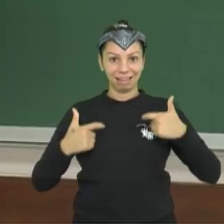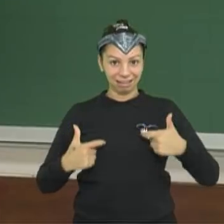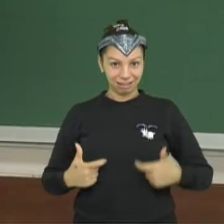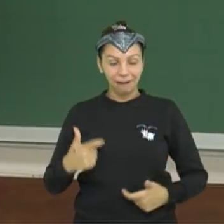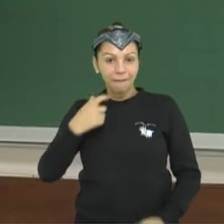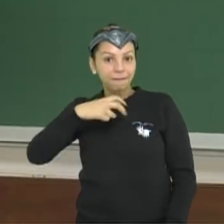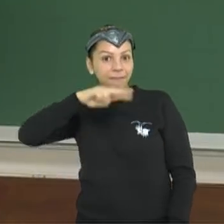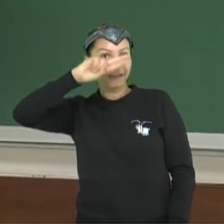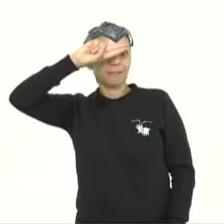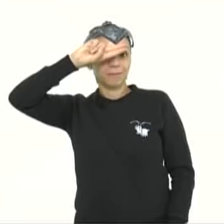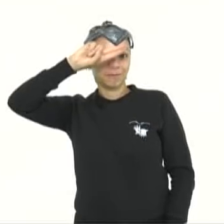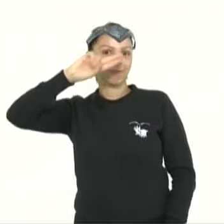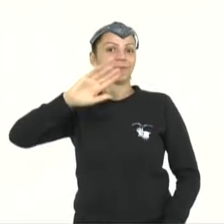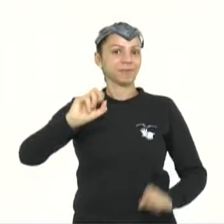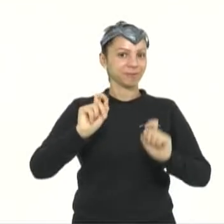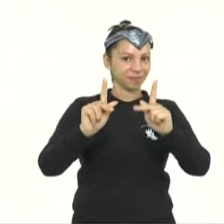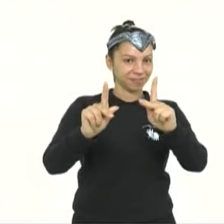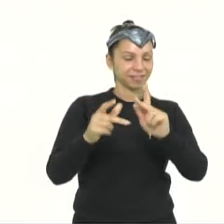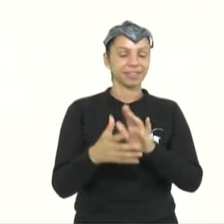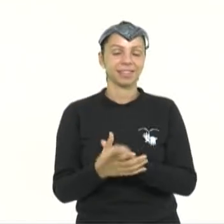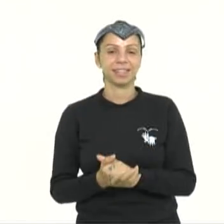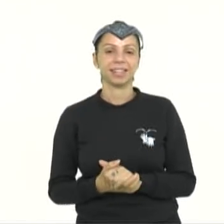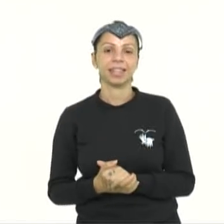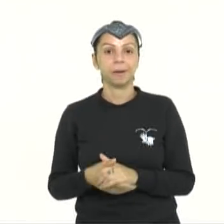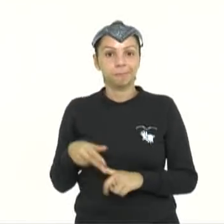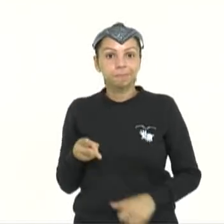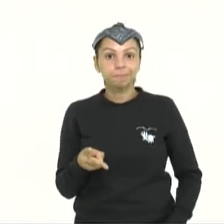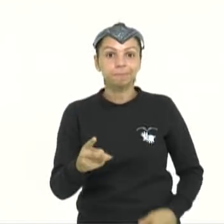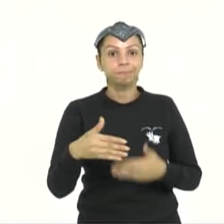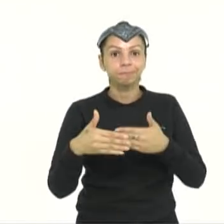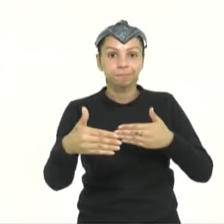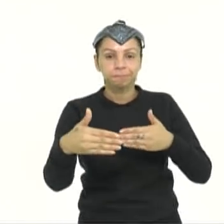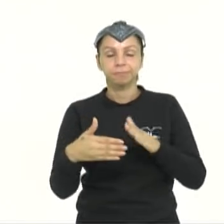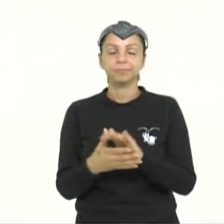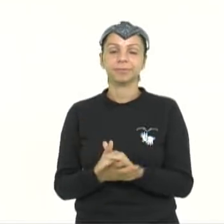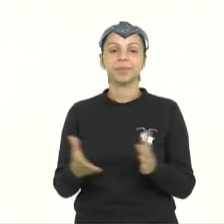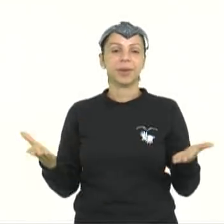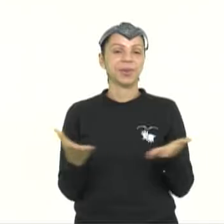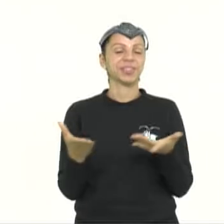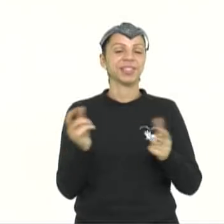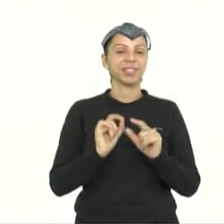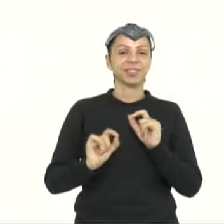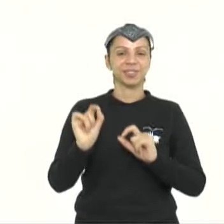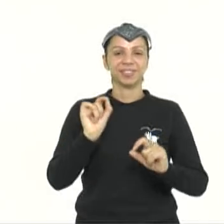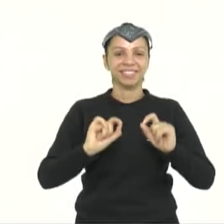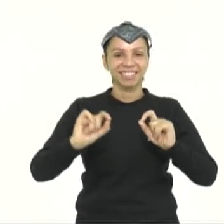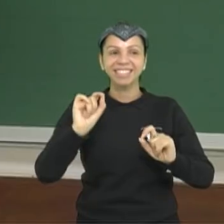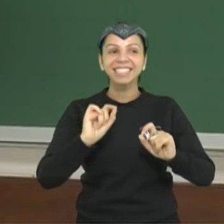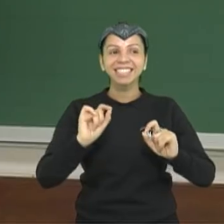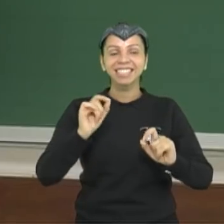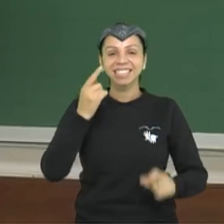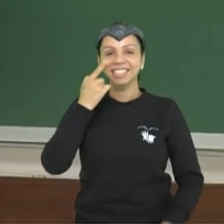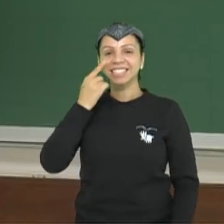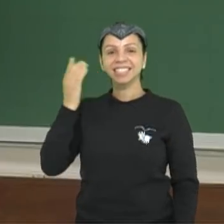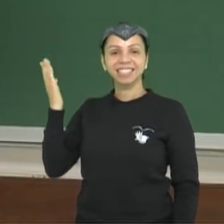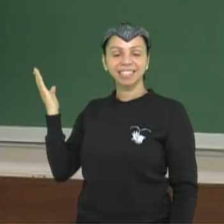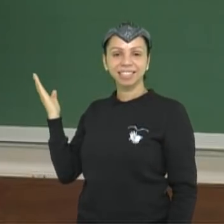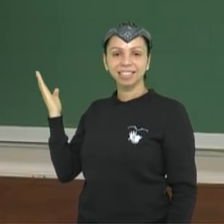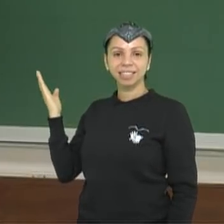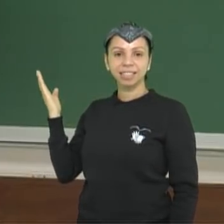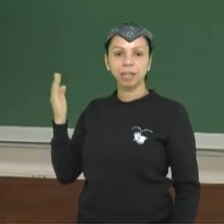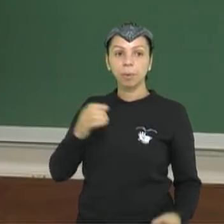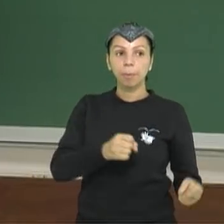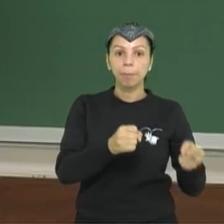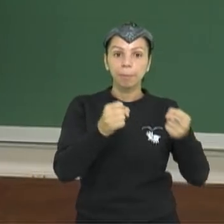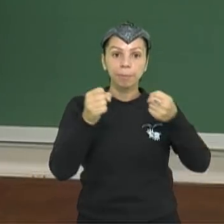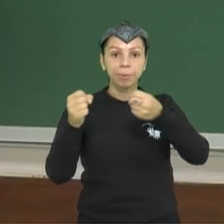né? Muito bem. Vamos dar sequência. Agora nós vamos falar sobre esses